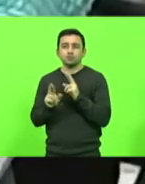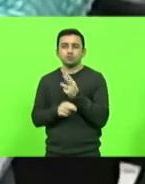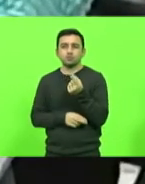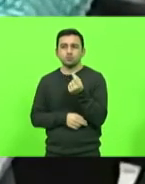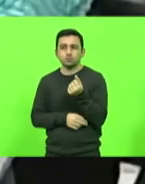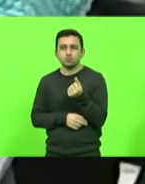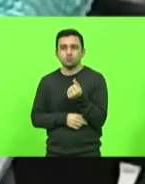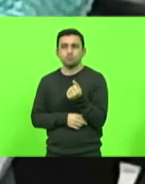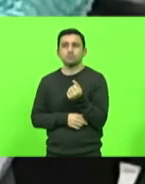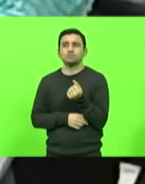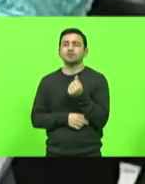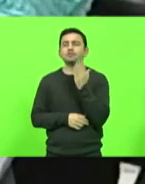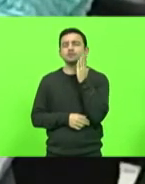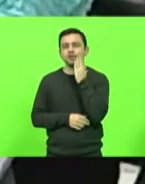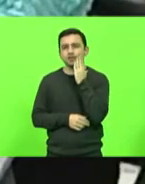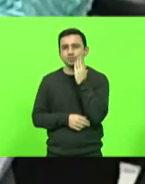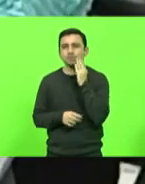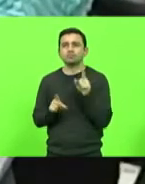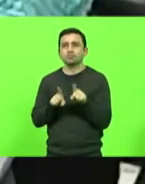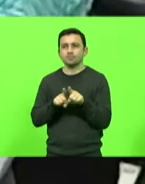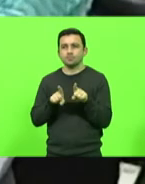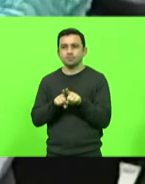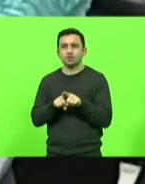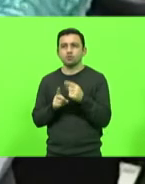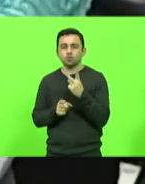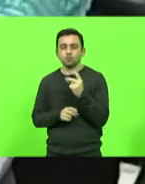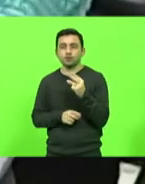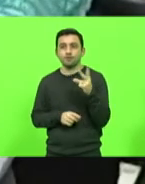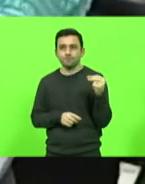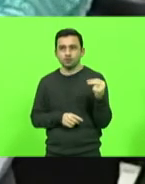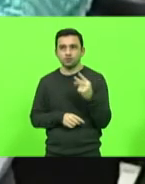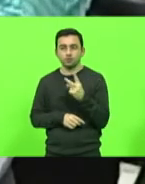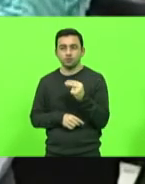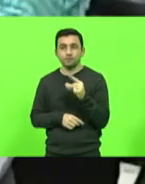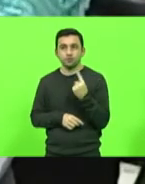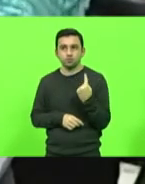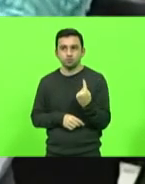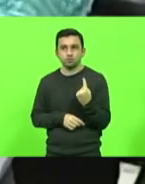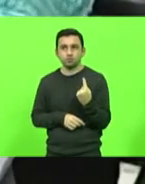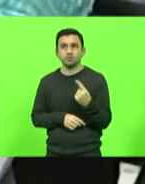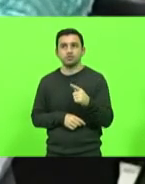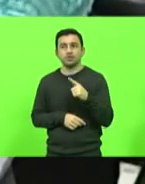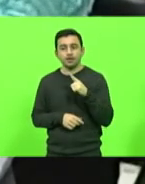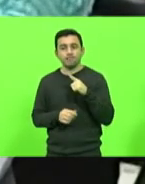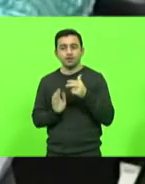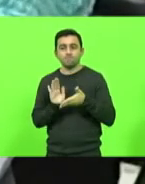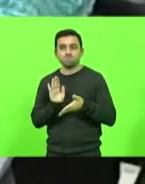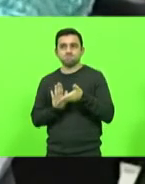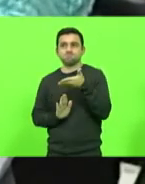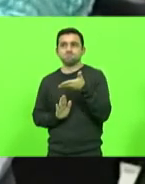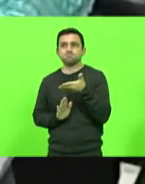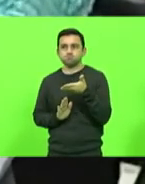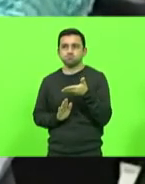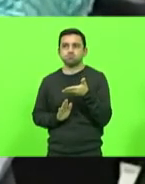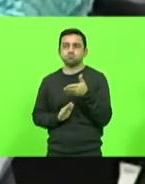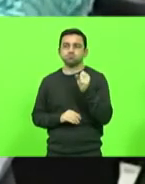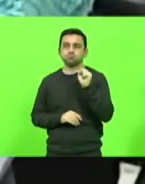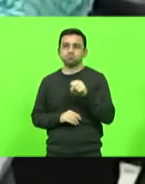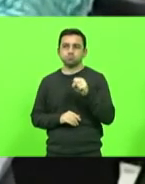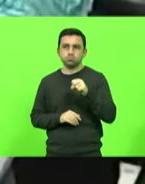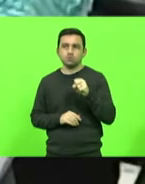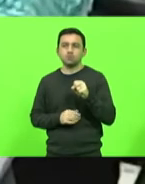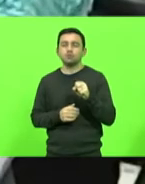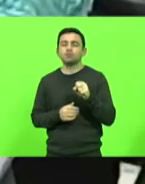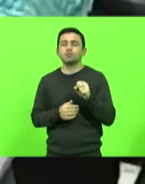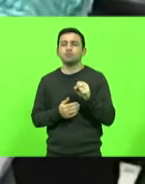financeiros, sabemos também que 2020 e 2021 teve um aumento, né, significativo em relação aos repasses